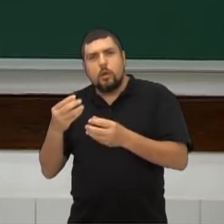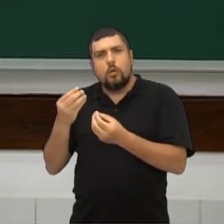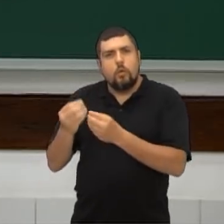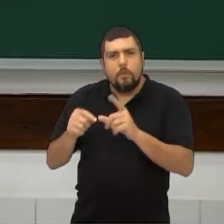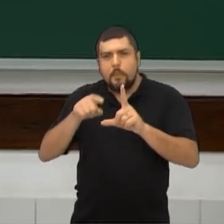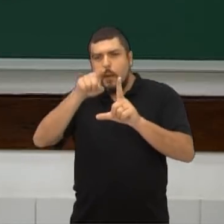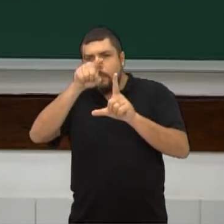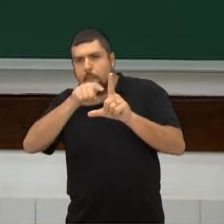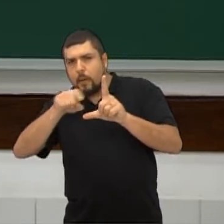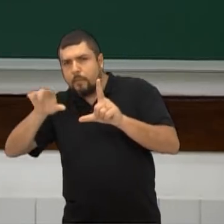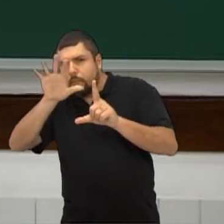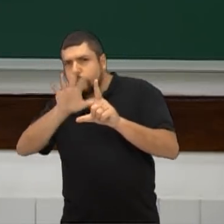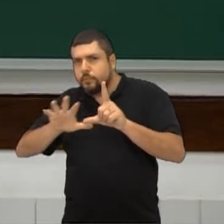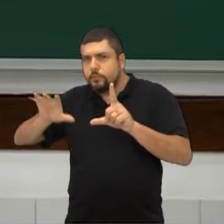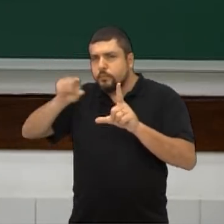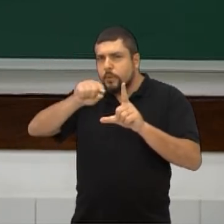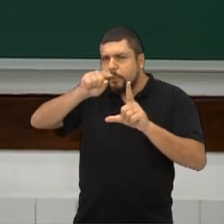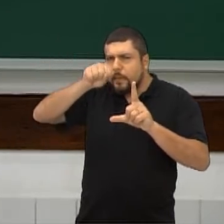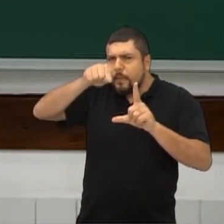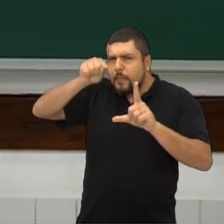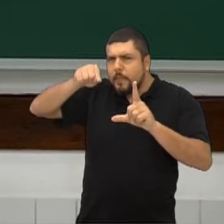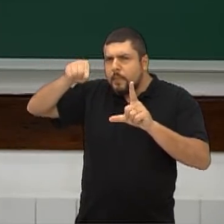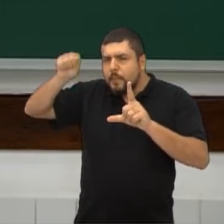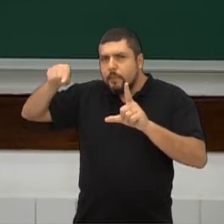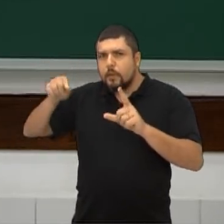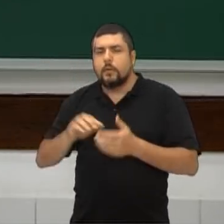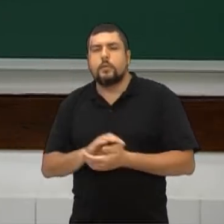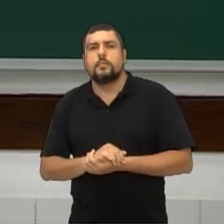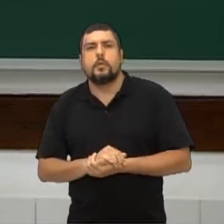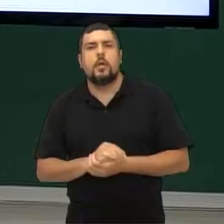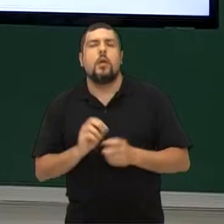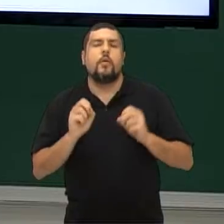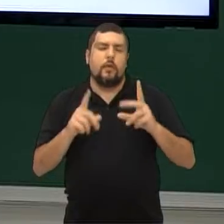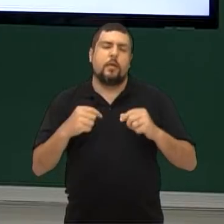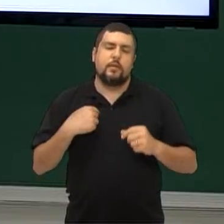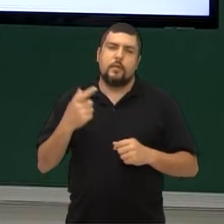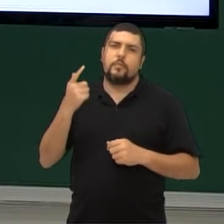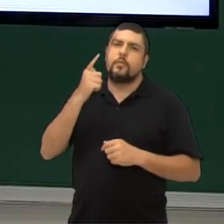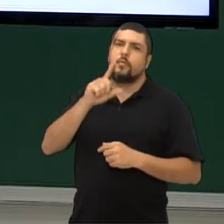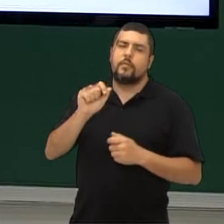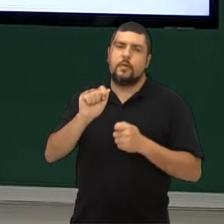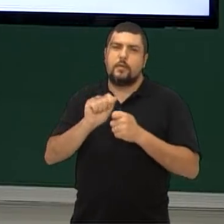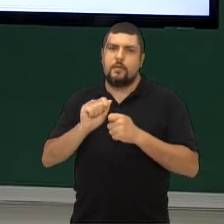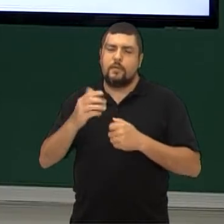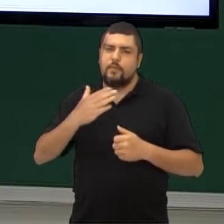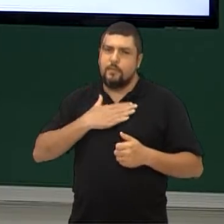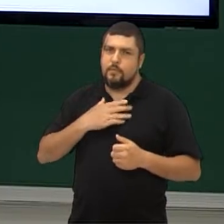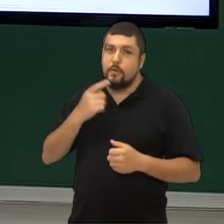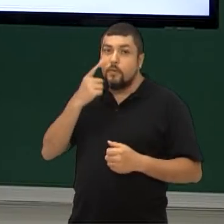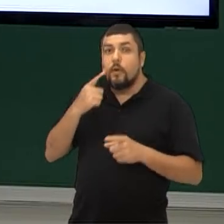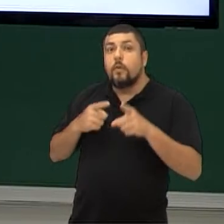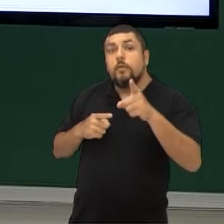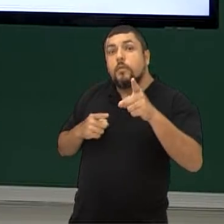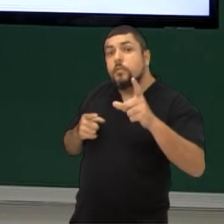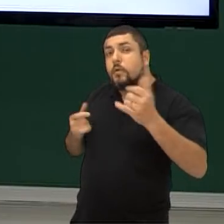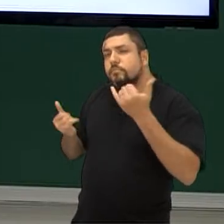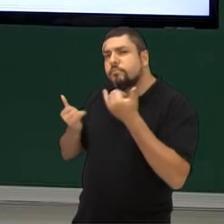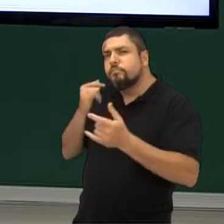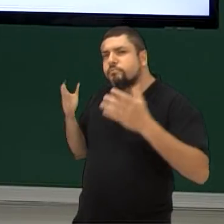vocês no plano cartesiano? Bom, eu já consegui, eu fiz o meu aqui, vamos ver se o de vocês ficou parecido com o meu?